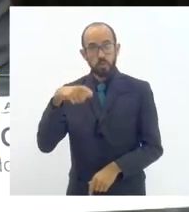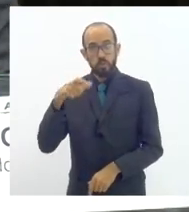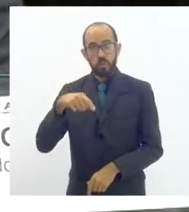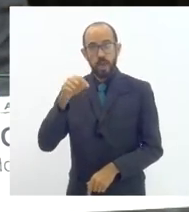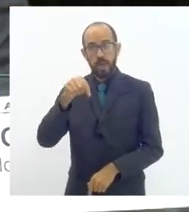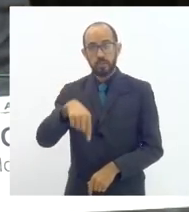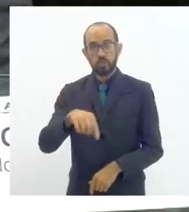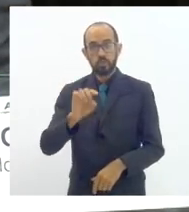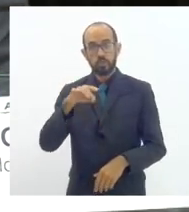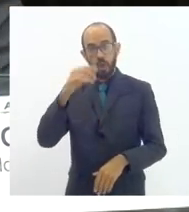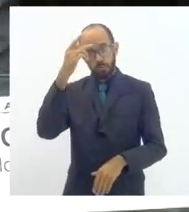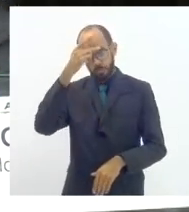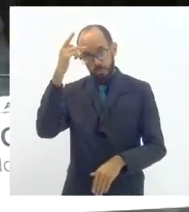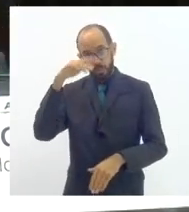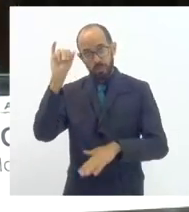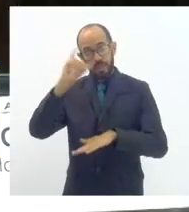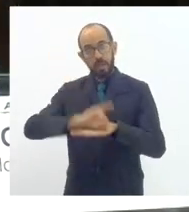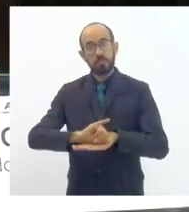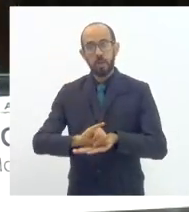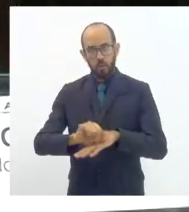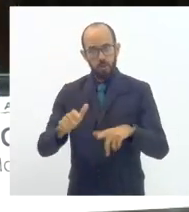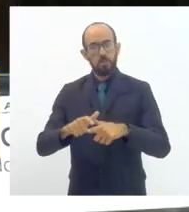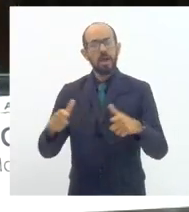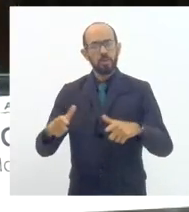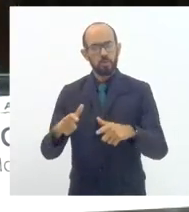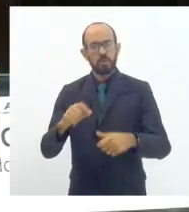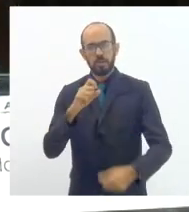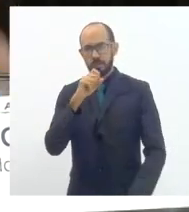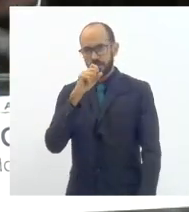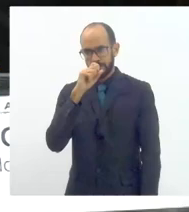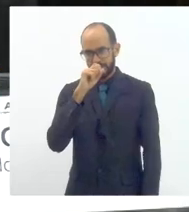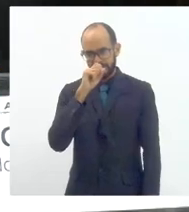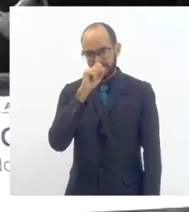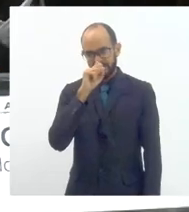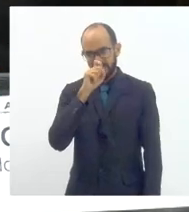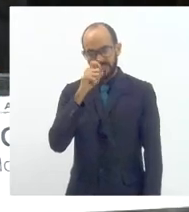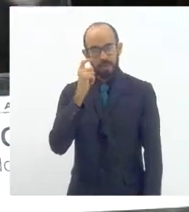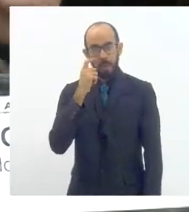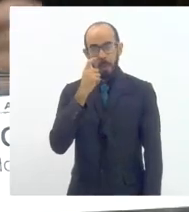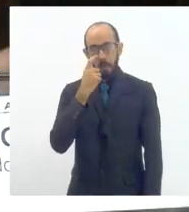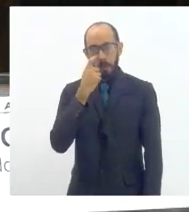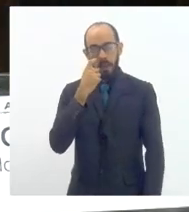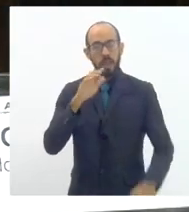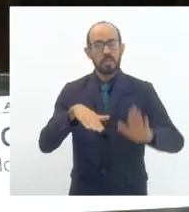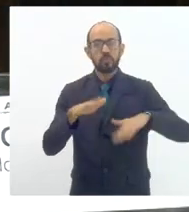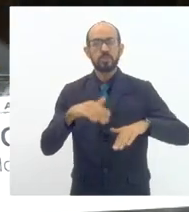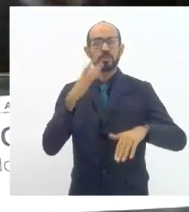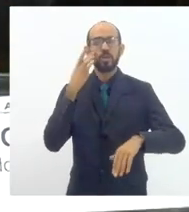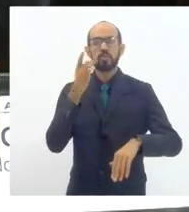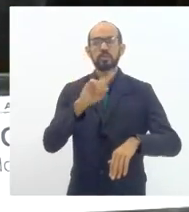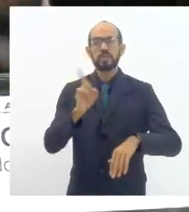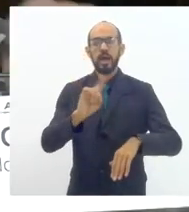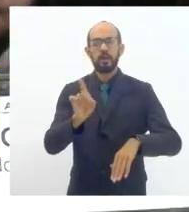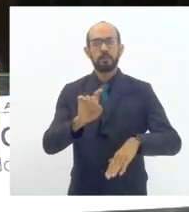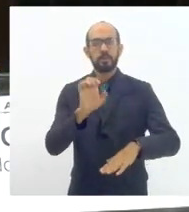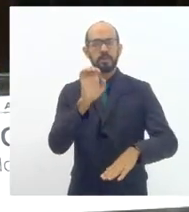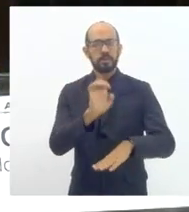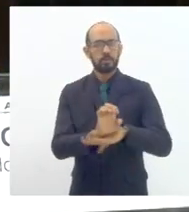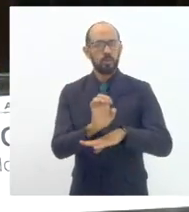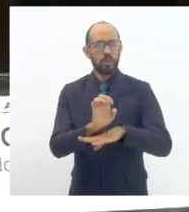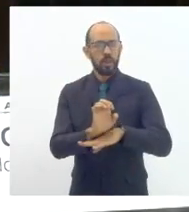pessoas da capital, na sua grande maioria por pessoas da capital, que não sabem, muitas das vezes, que esse estado tem